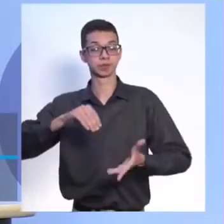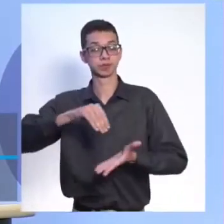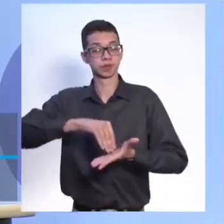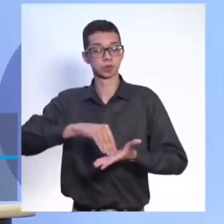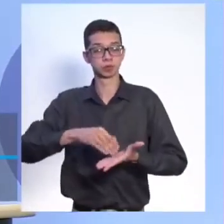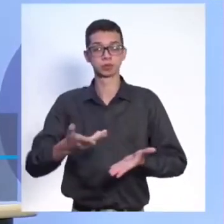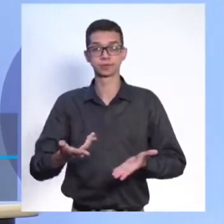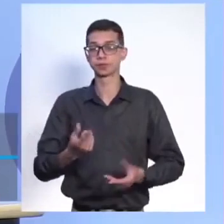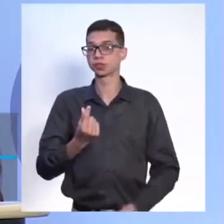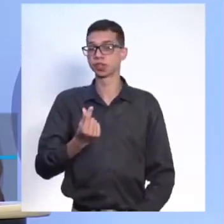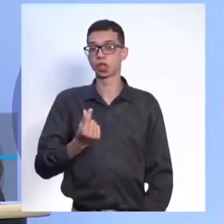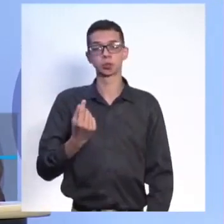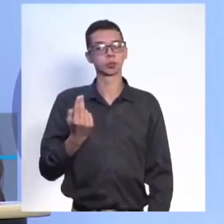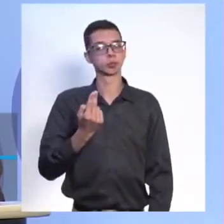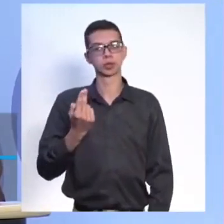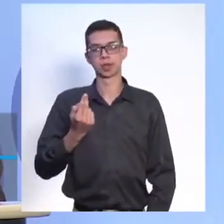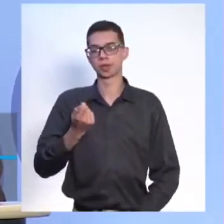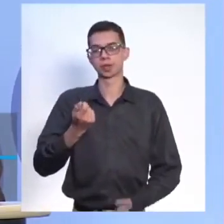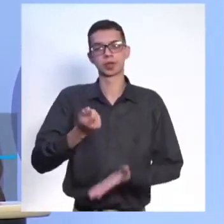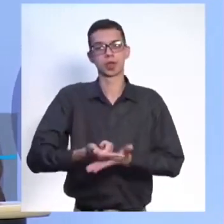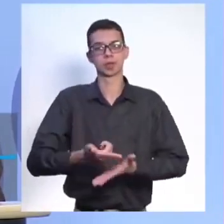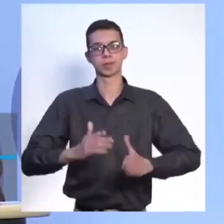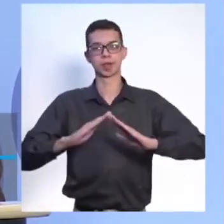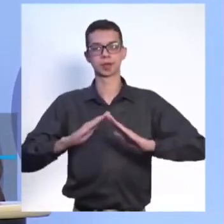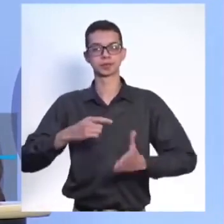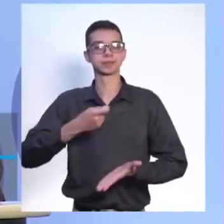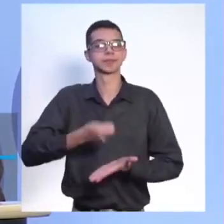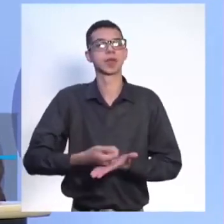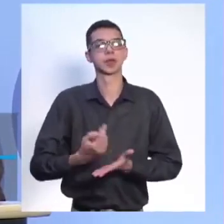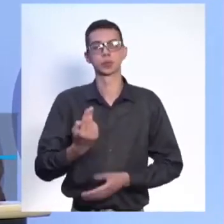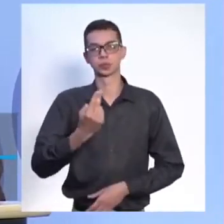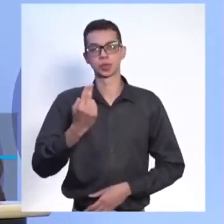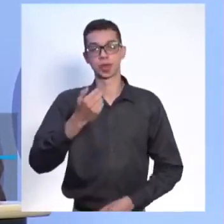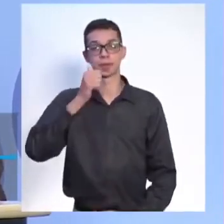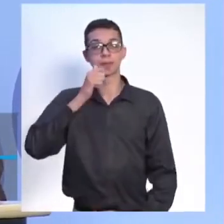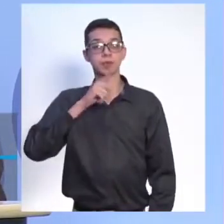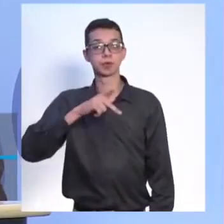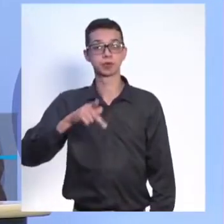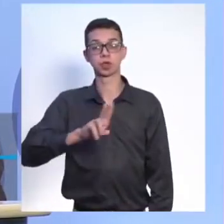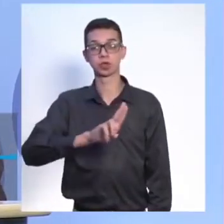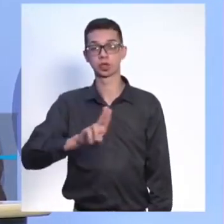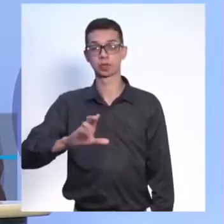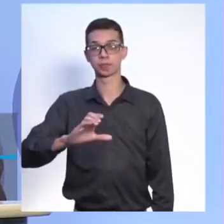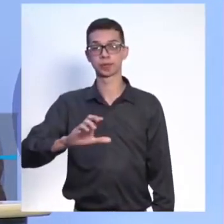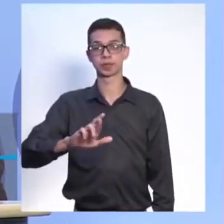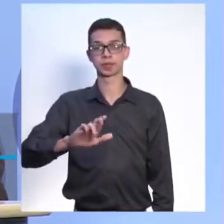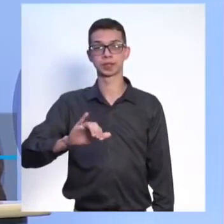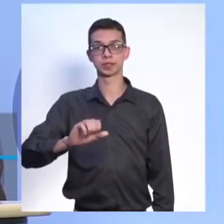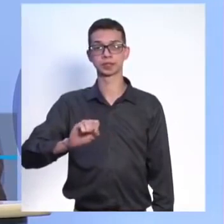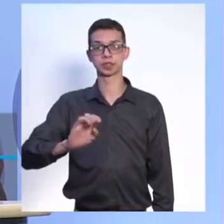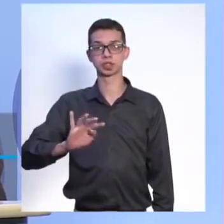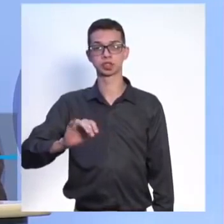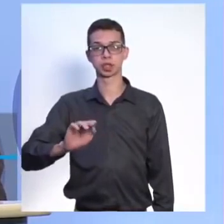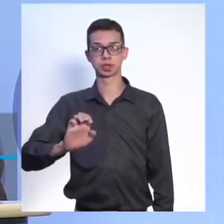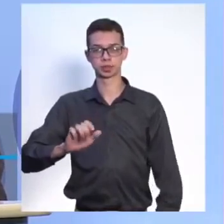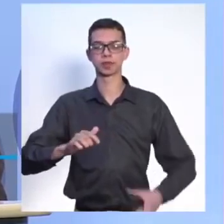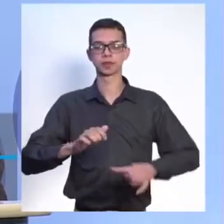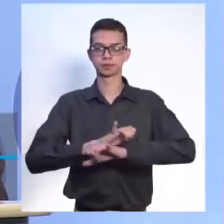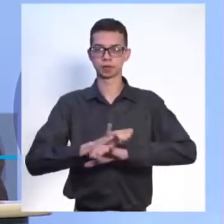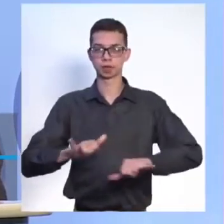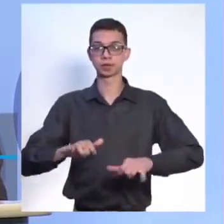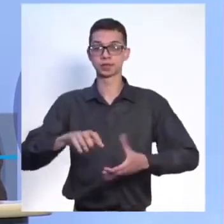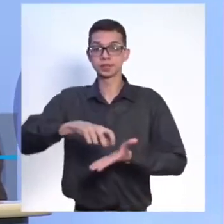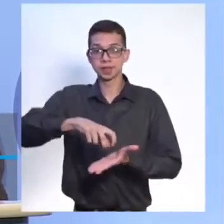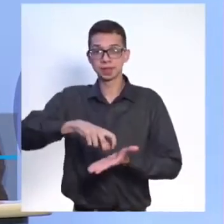dinheiro para pagarem uma casa. Professora Cristiane vai dizer reformas das regiões centrais, expulsão das camadas